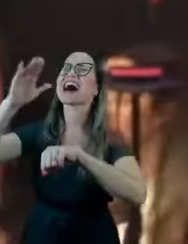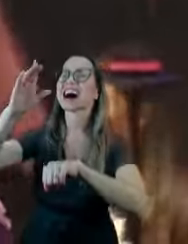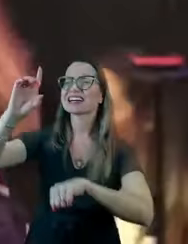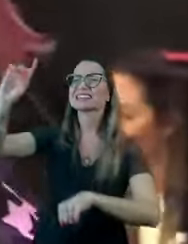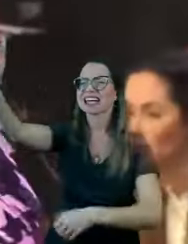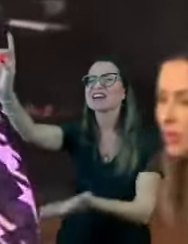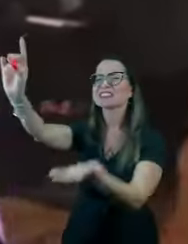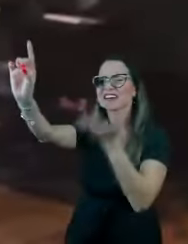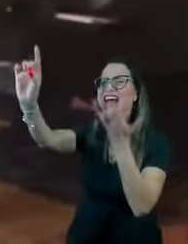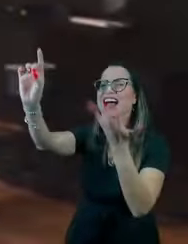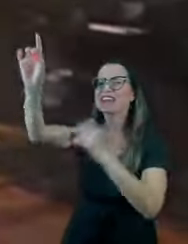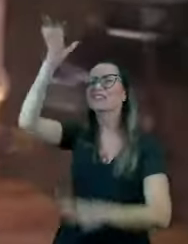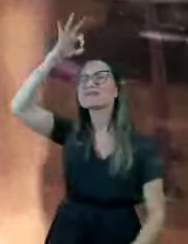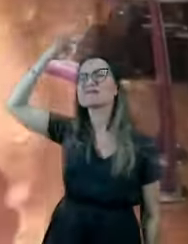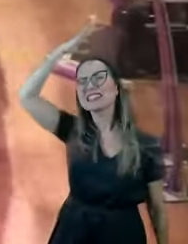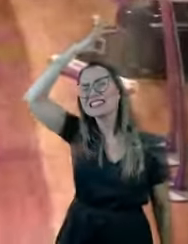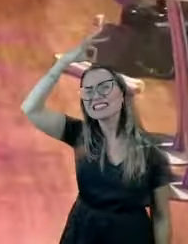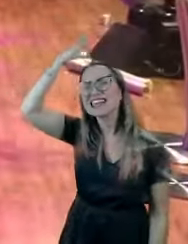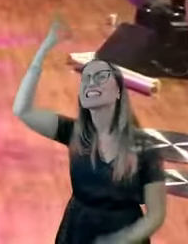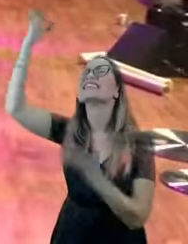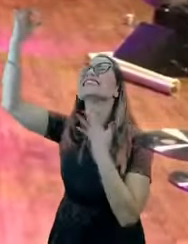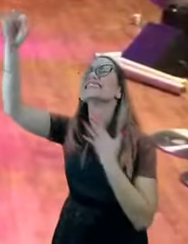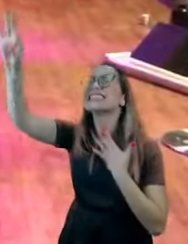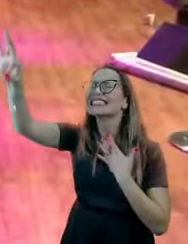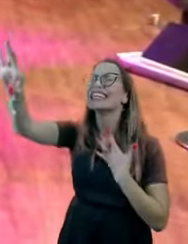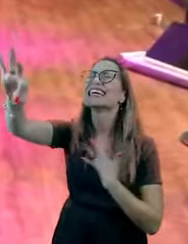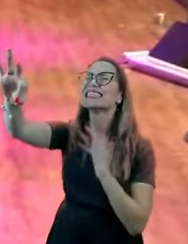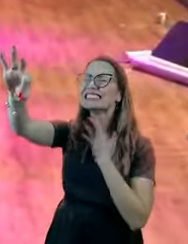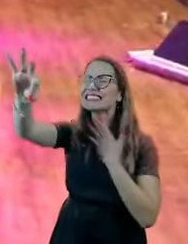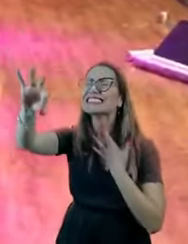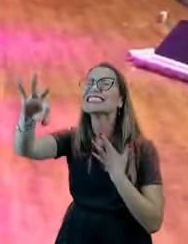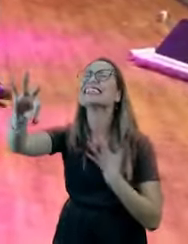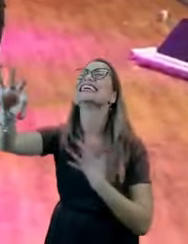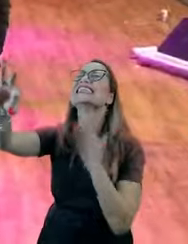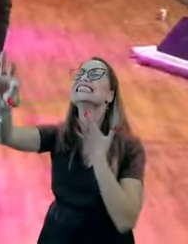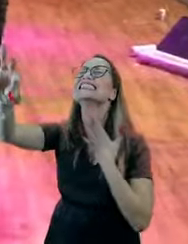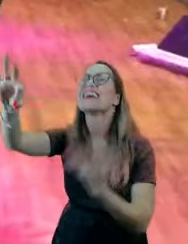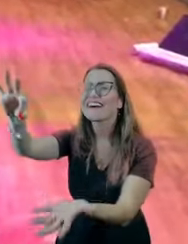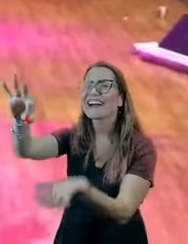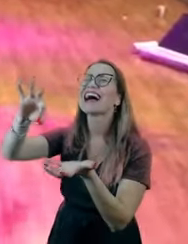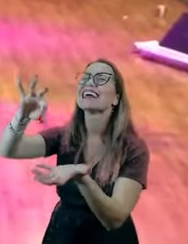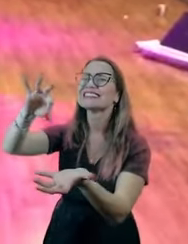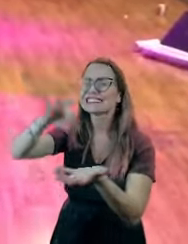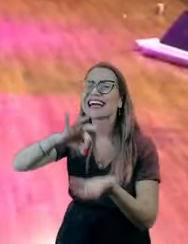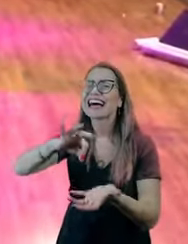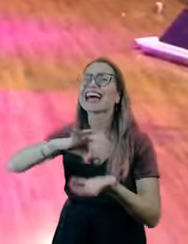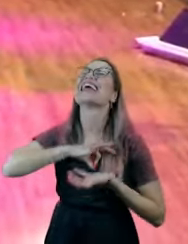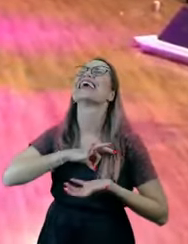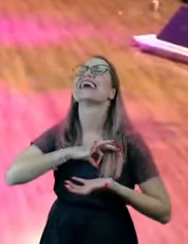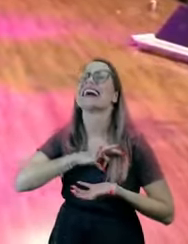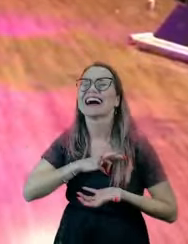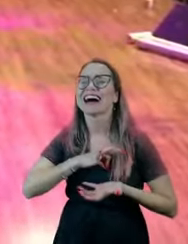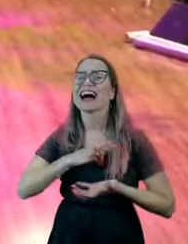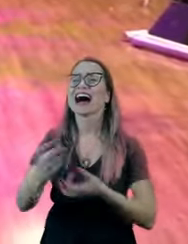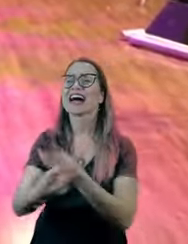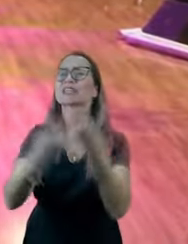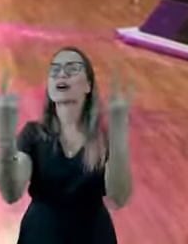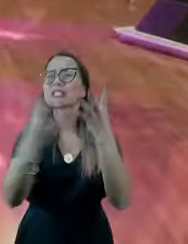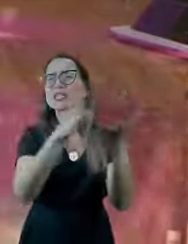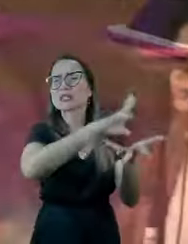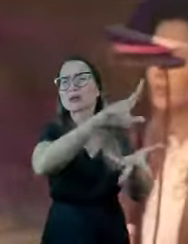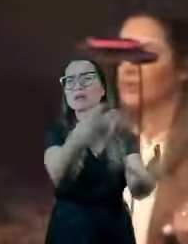ti. Espírito Santo, eu tenho fome de ti, eu tenho sede da tua presença. Eu não quero as coisas que o mundo